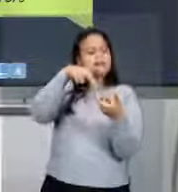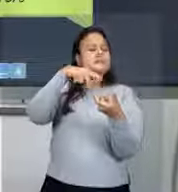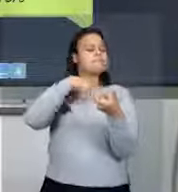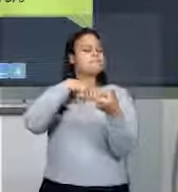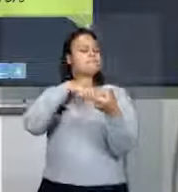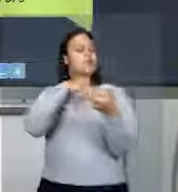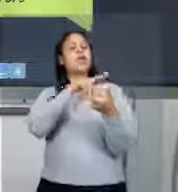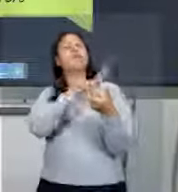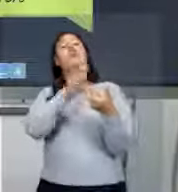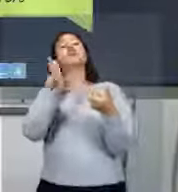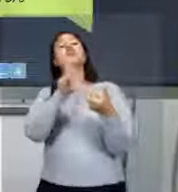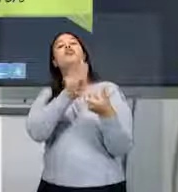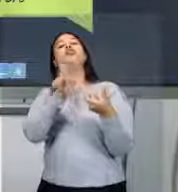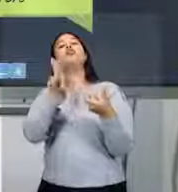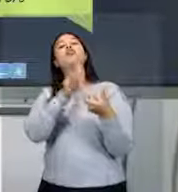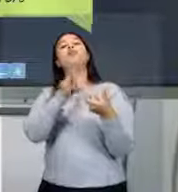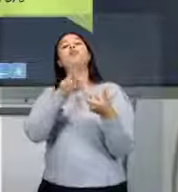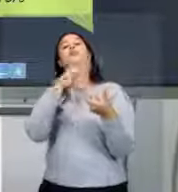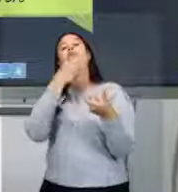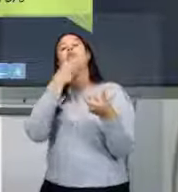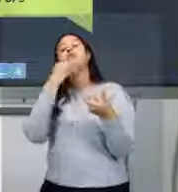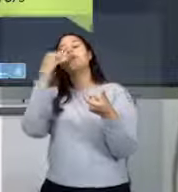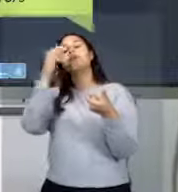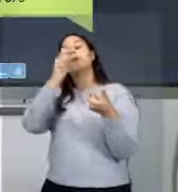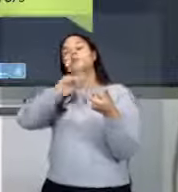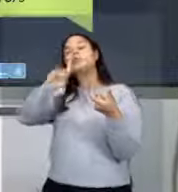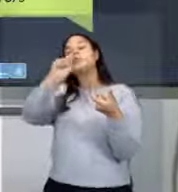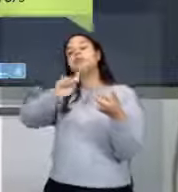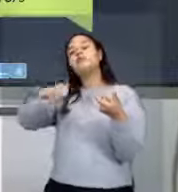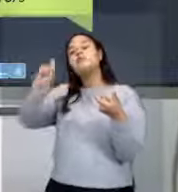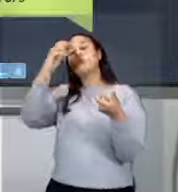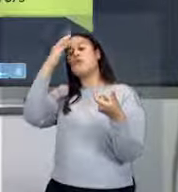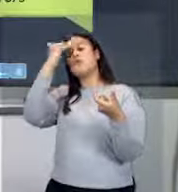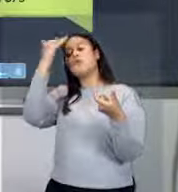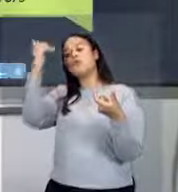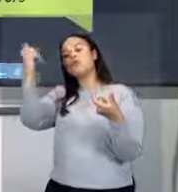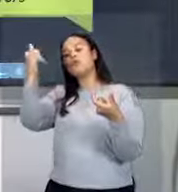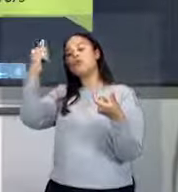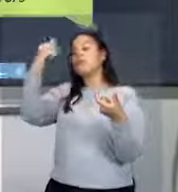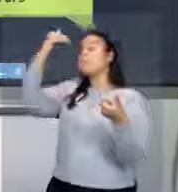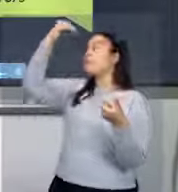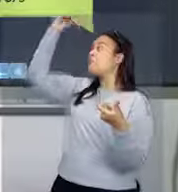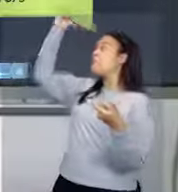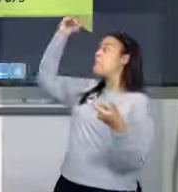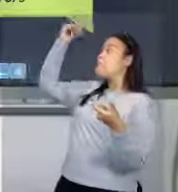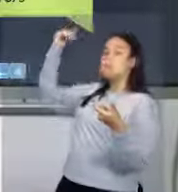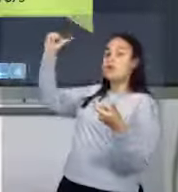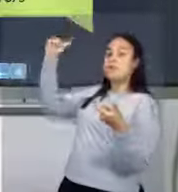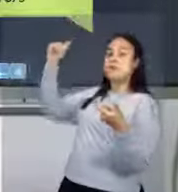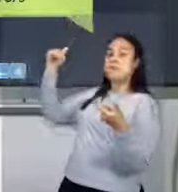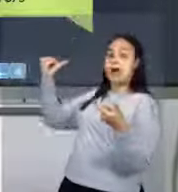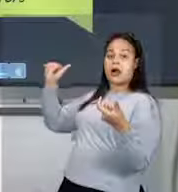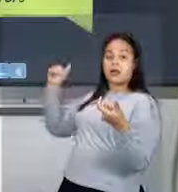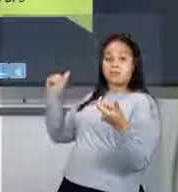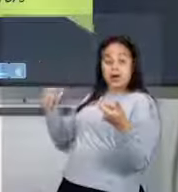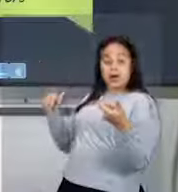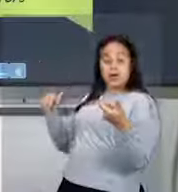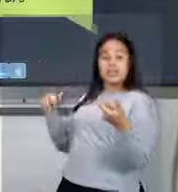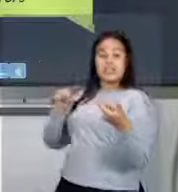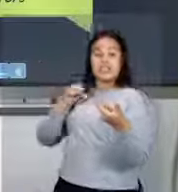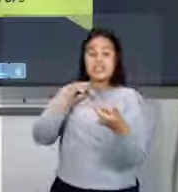ao nome de um cientista, Coulomb, Watt, Joule, Newton.